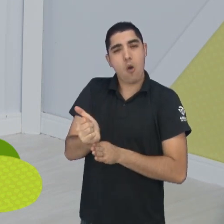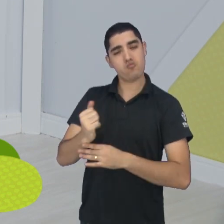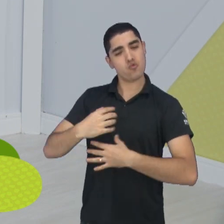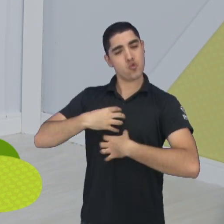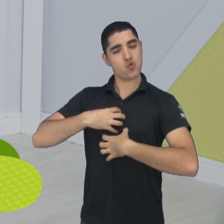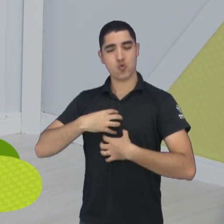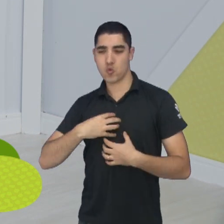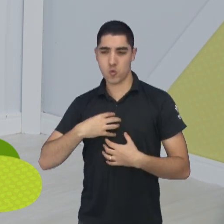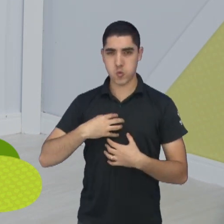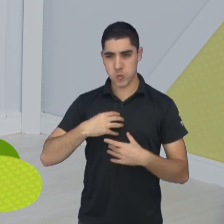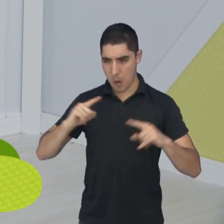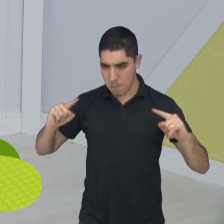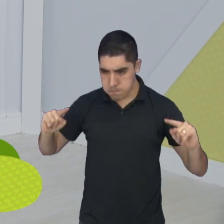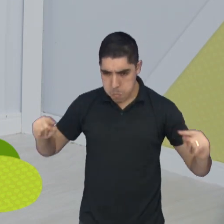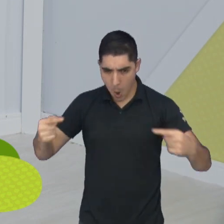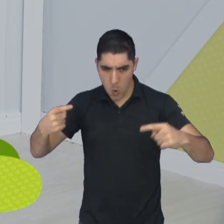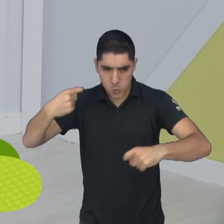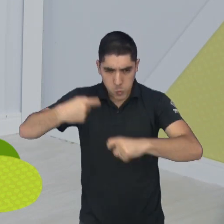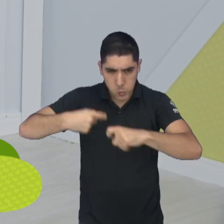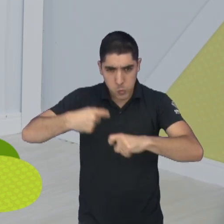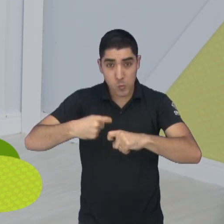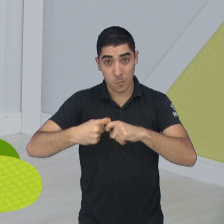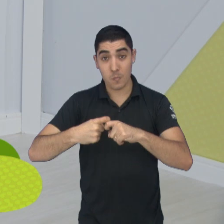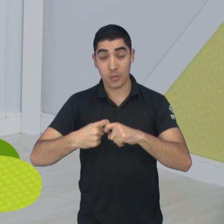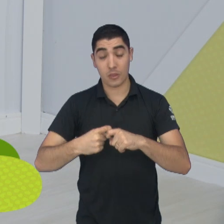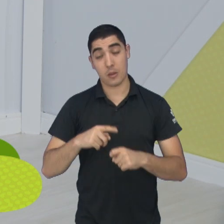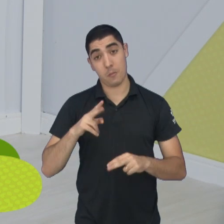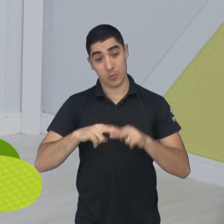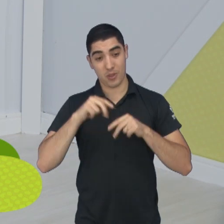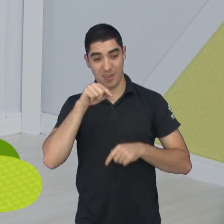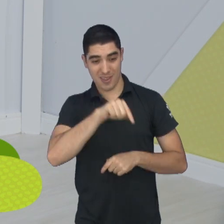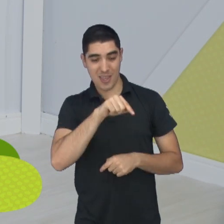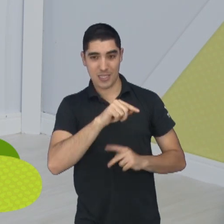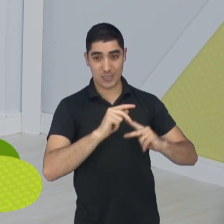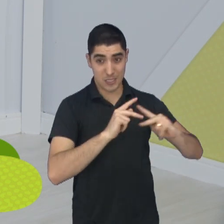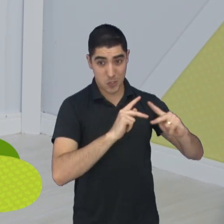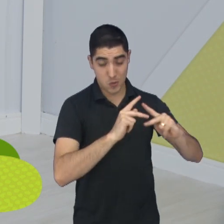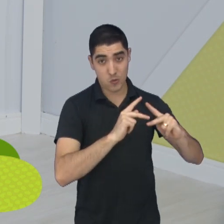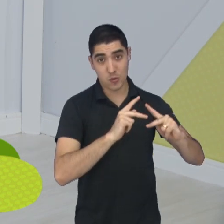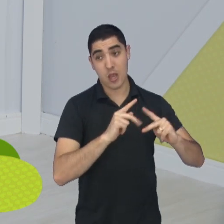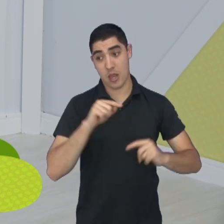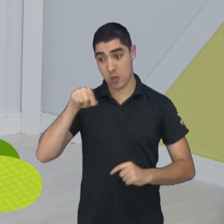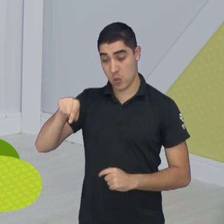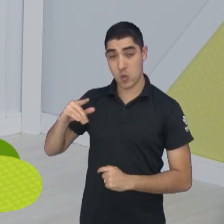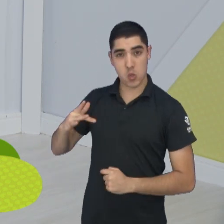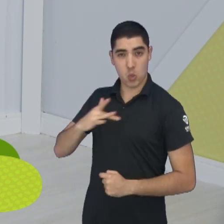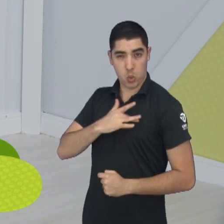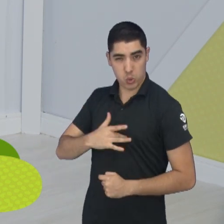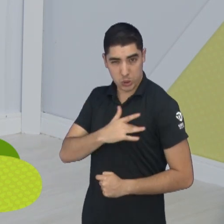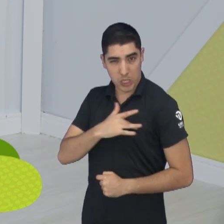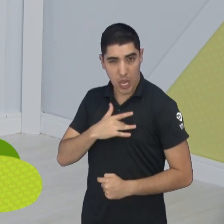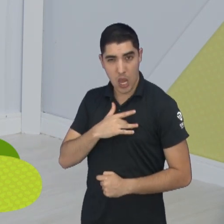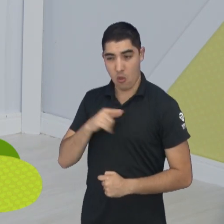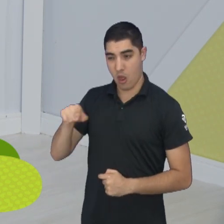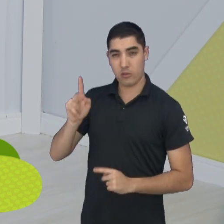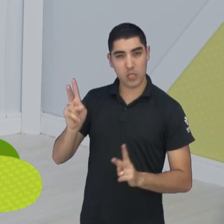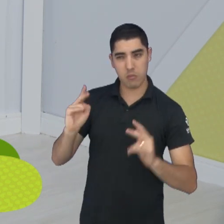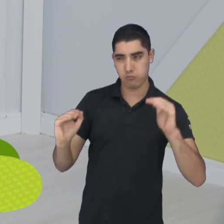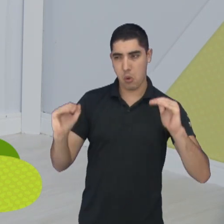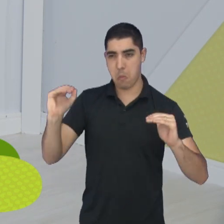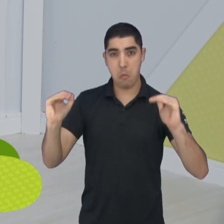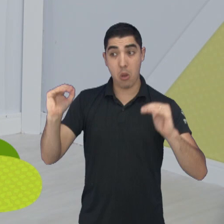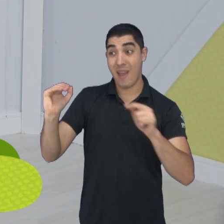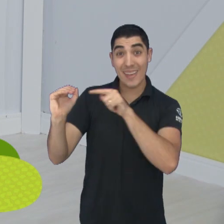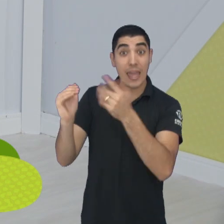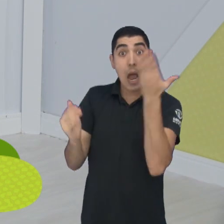estar lá, ali pau a pau com o Cruzeiro. O Cruzeiro sempre estava na frente, um pontinho, né? Por conta de não ter perdido nenhum set, ou melhor, não ter perdido nenhuma